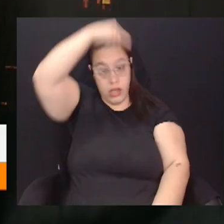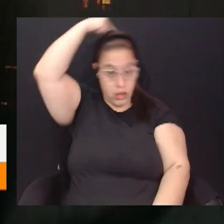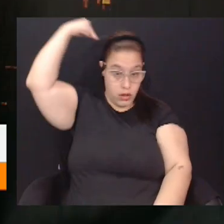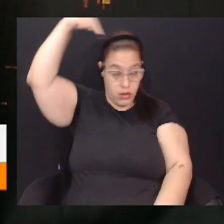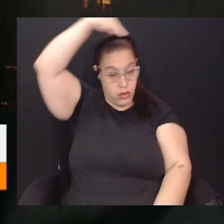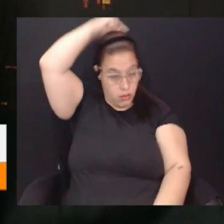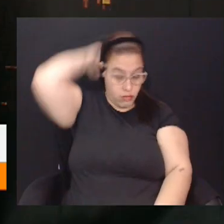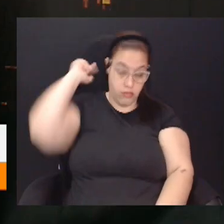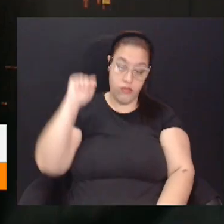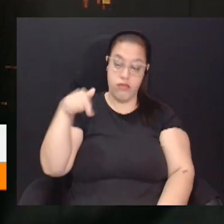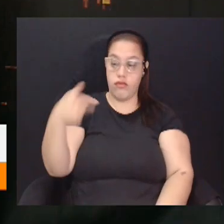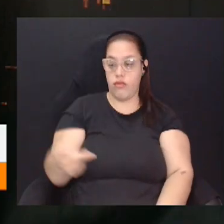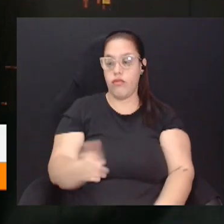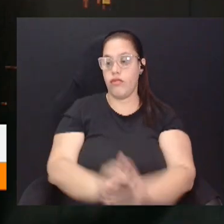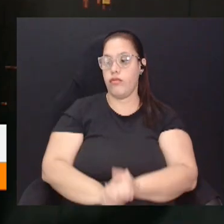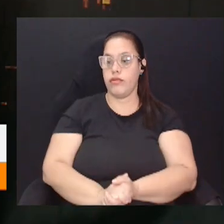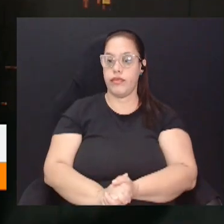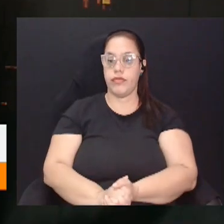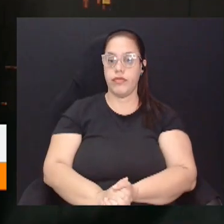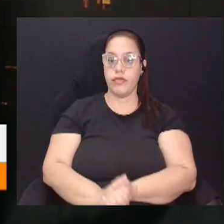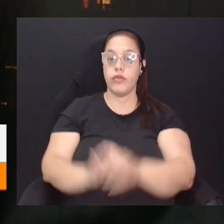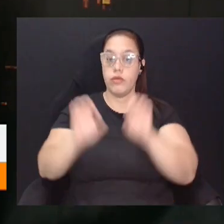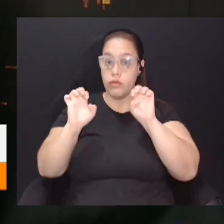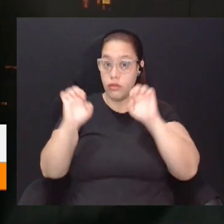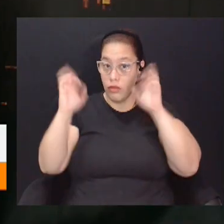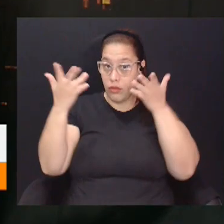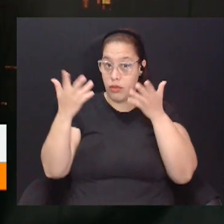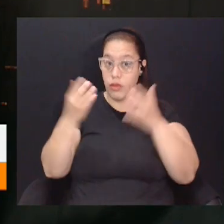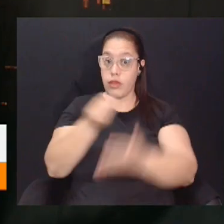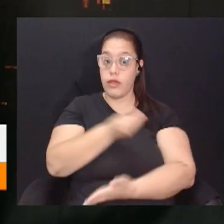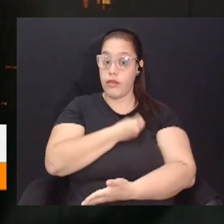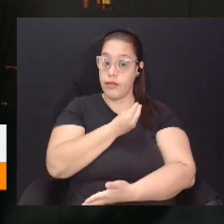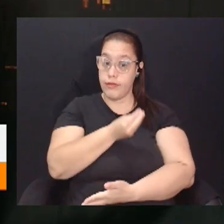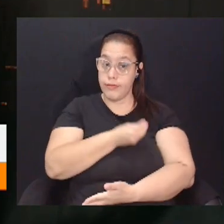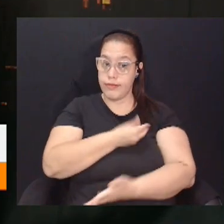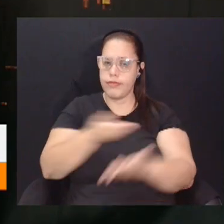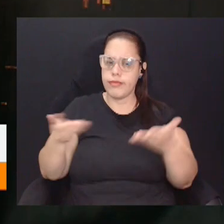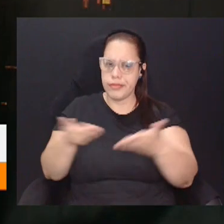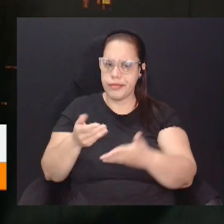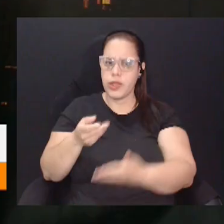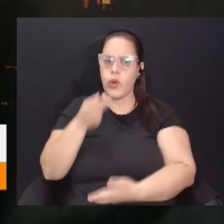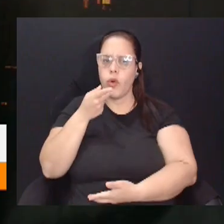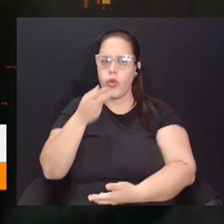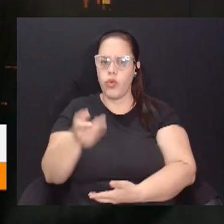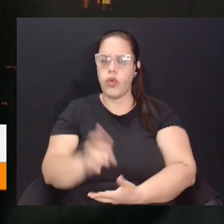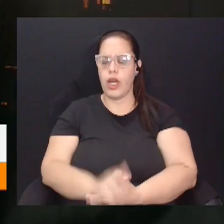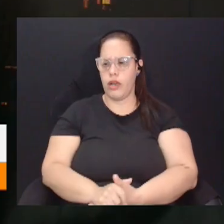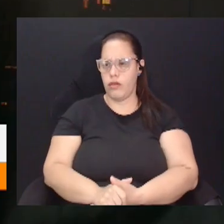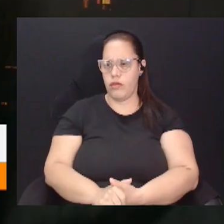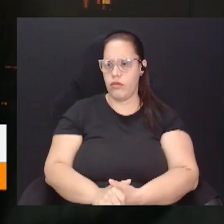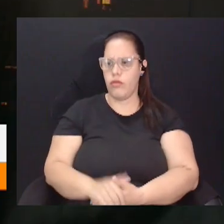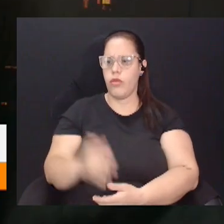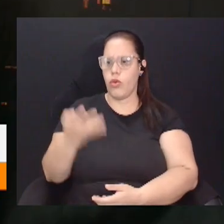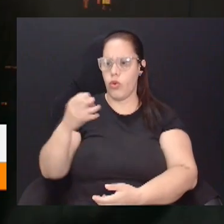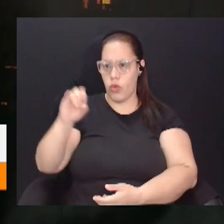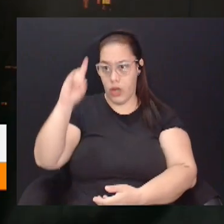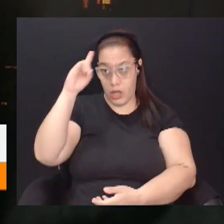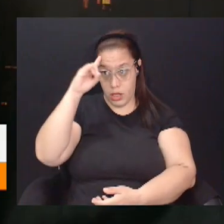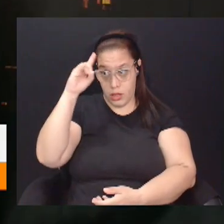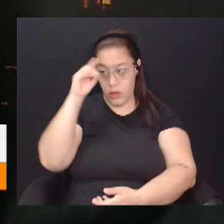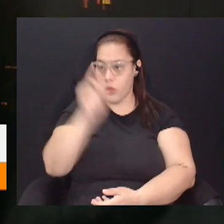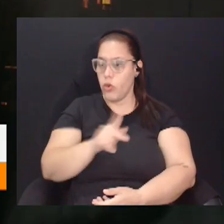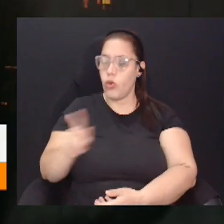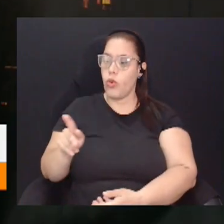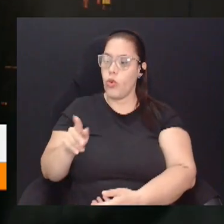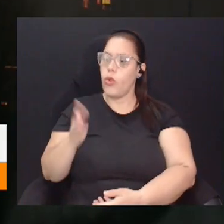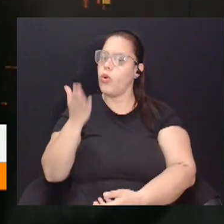né, com a comemoração da vida. Agora muita gente fala sobre essa questão da quaresma, professor, de alimentação,